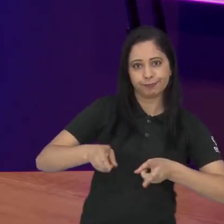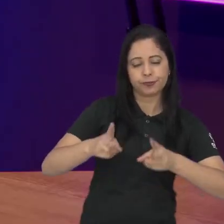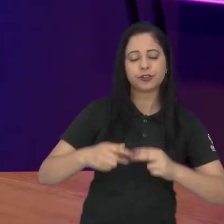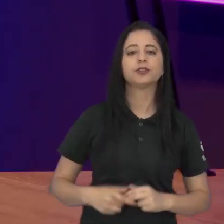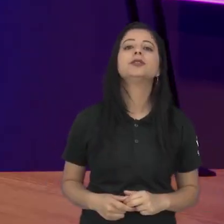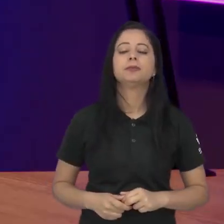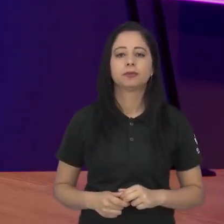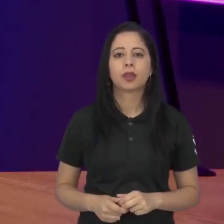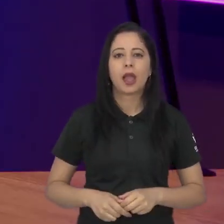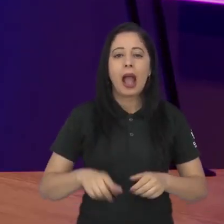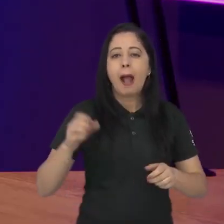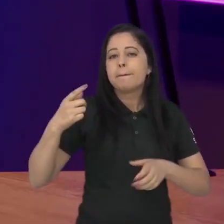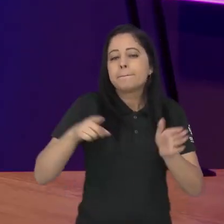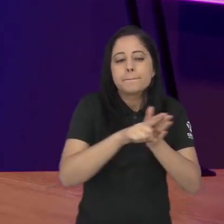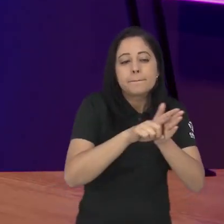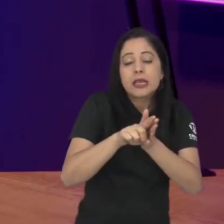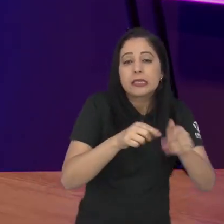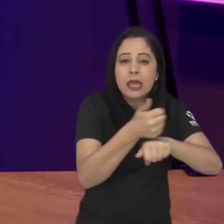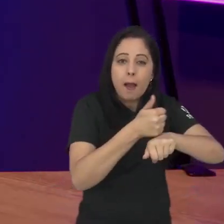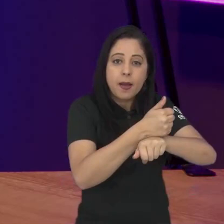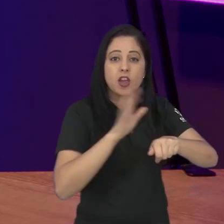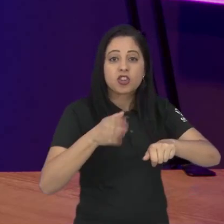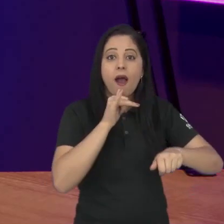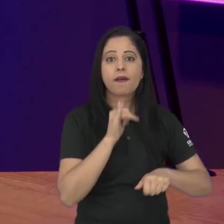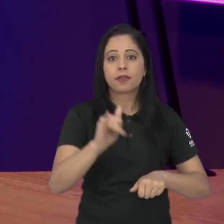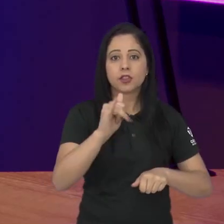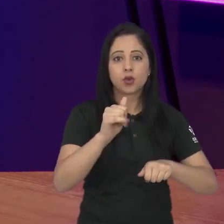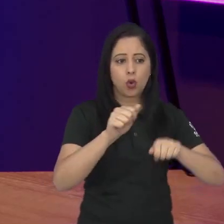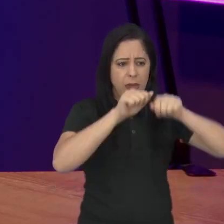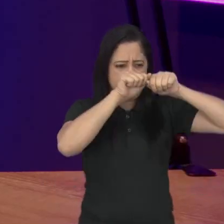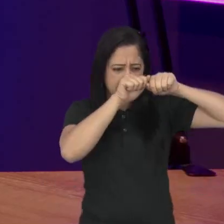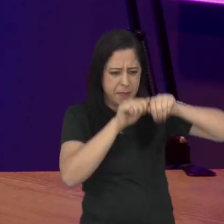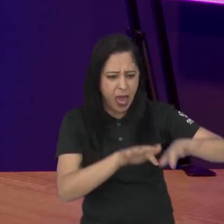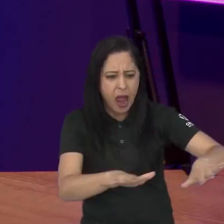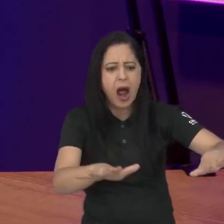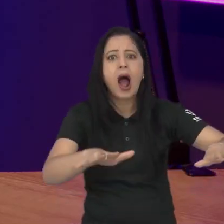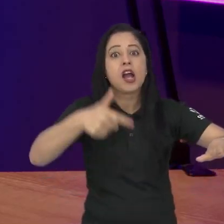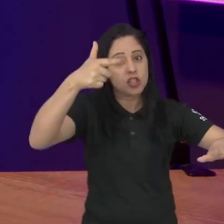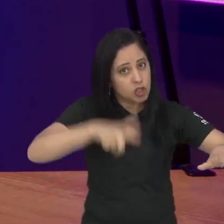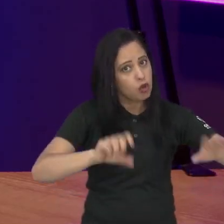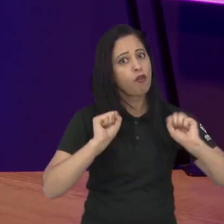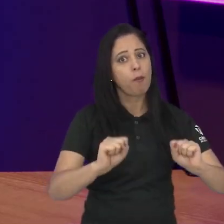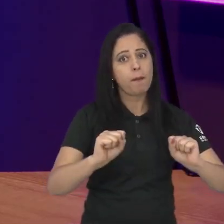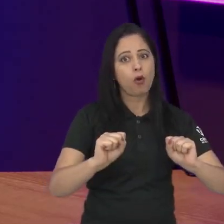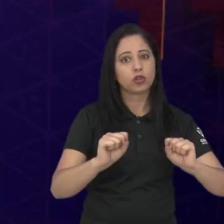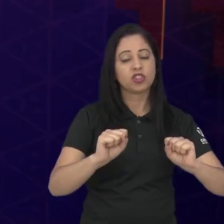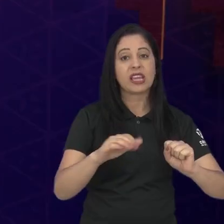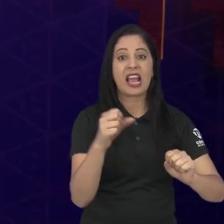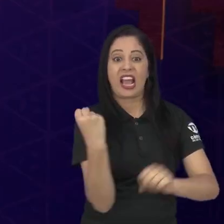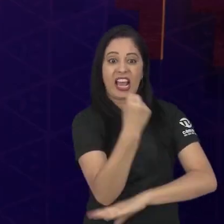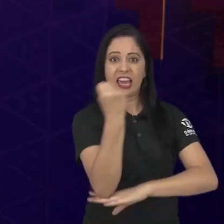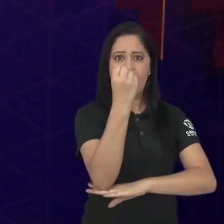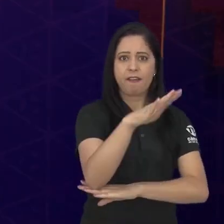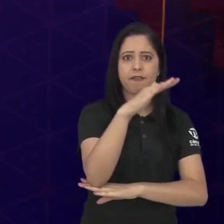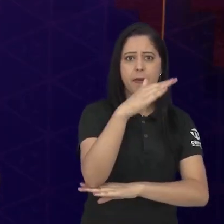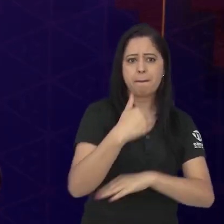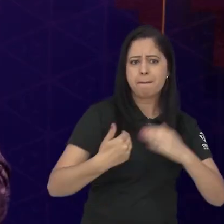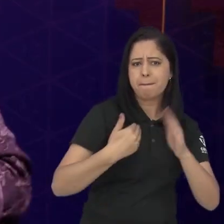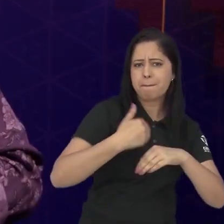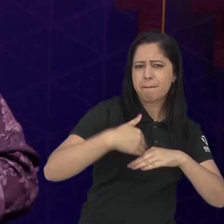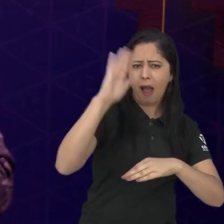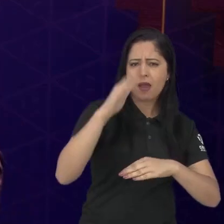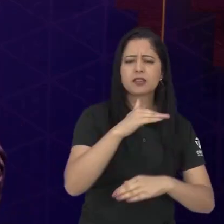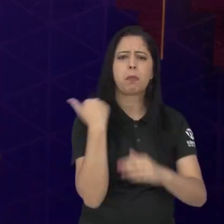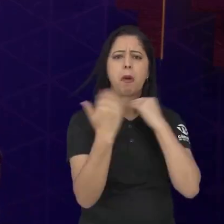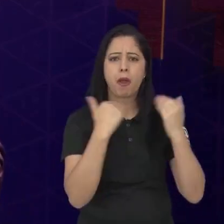E especialistas já afirmam que outras pandemias podem vir e talvez até mais letais. E será que a